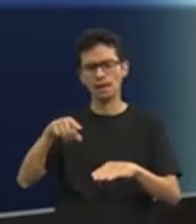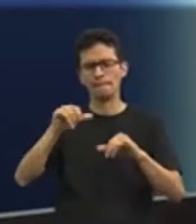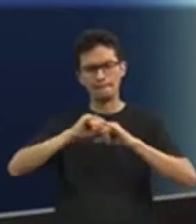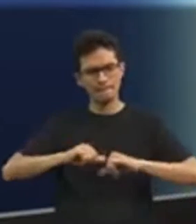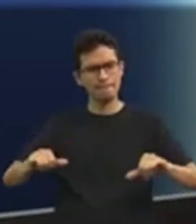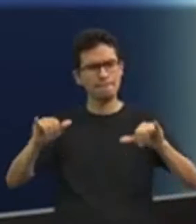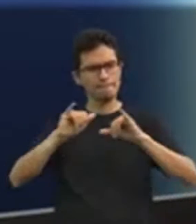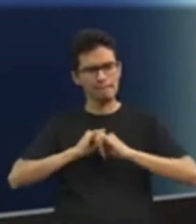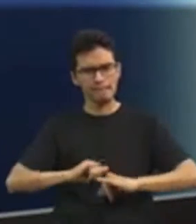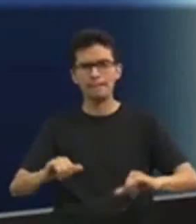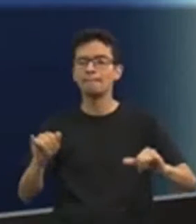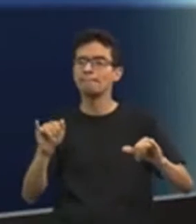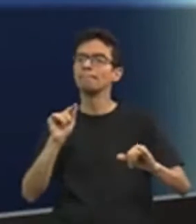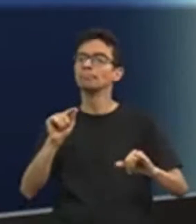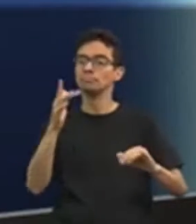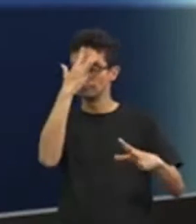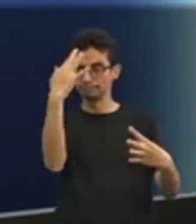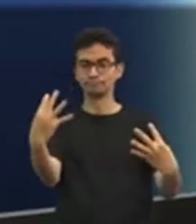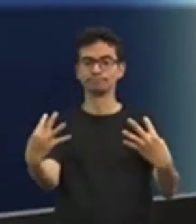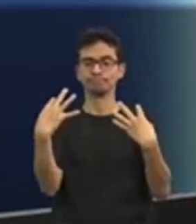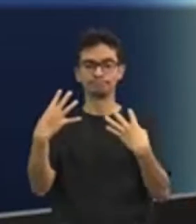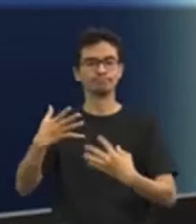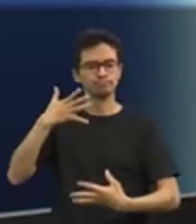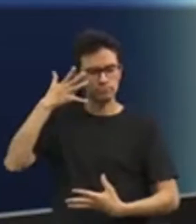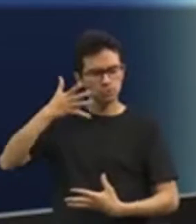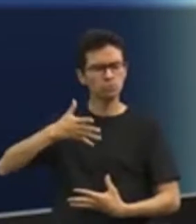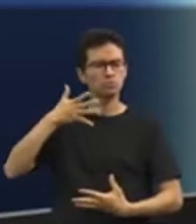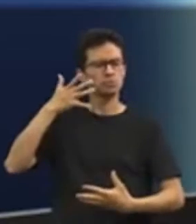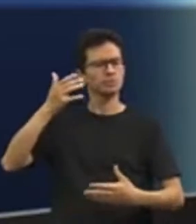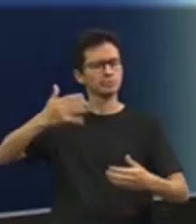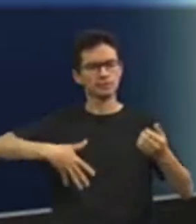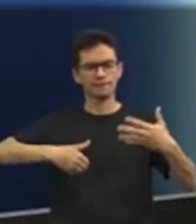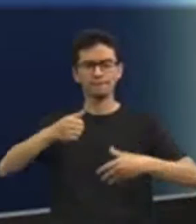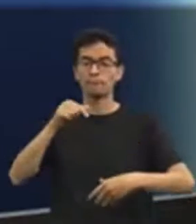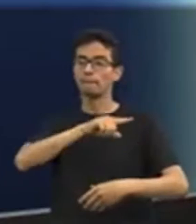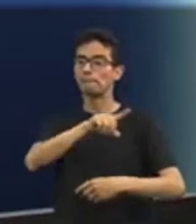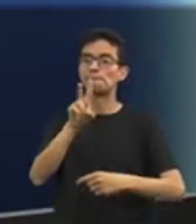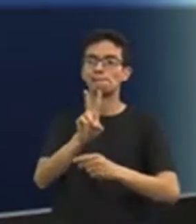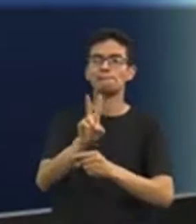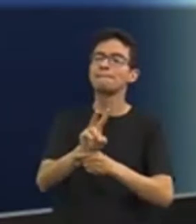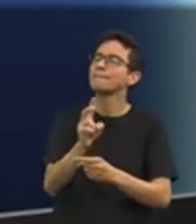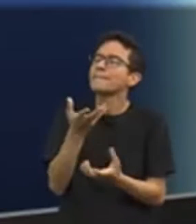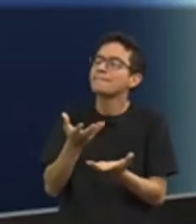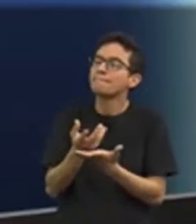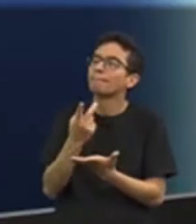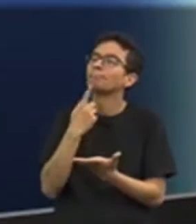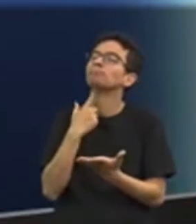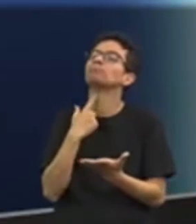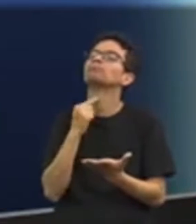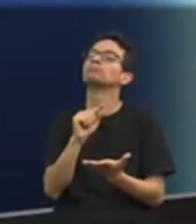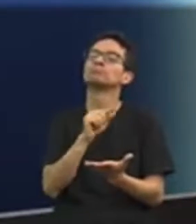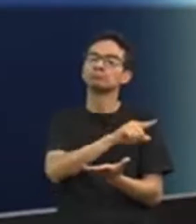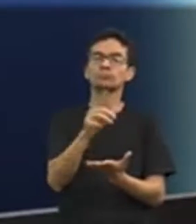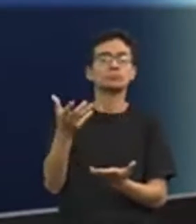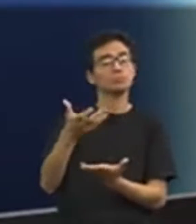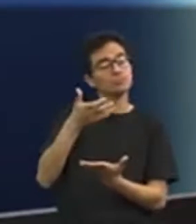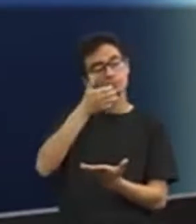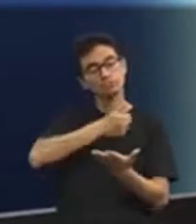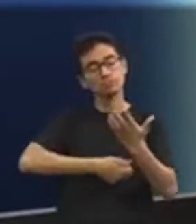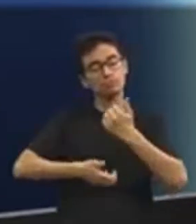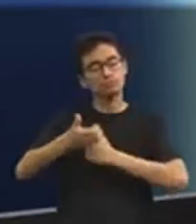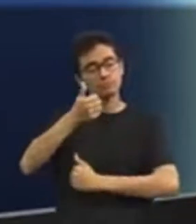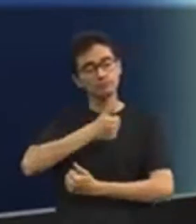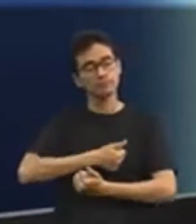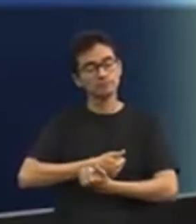para os seus ouvintes que estão ali numa perspectiva de busca de salvação então é a confiança